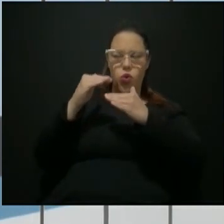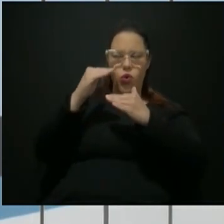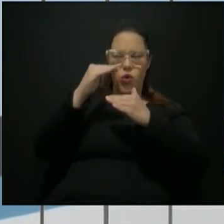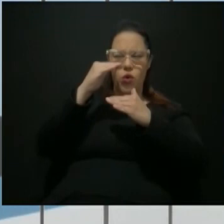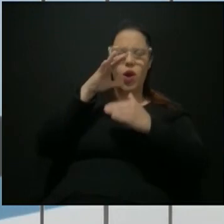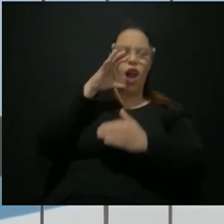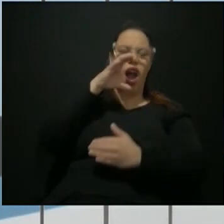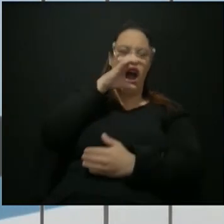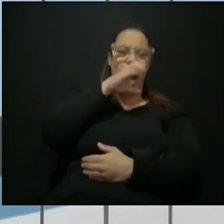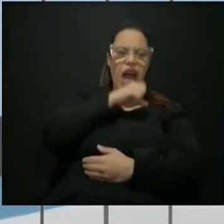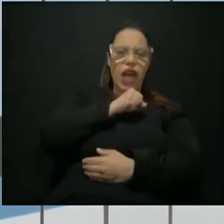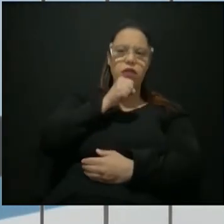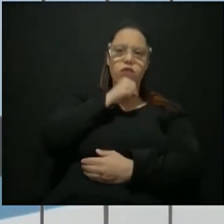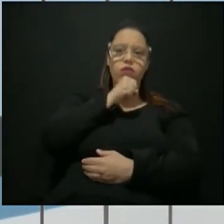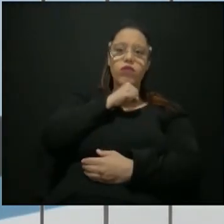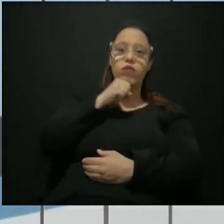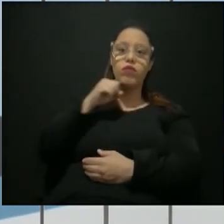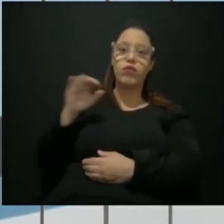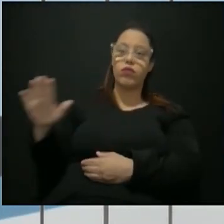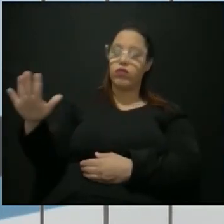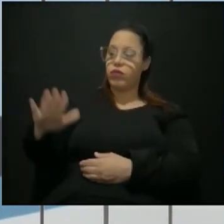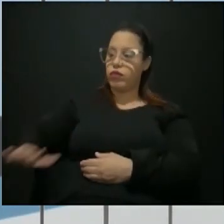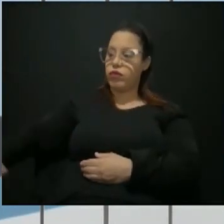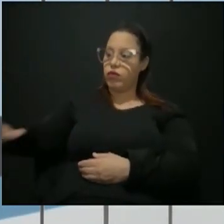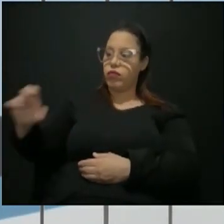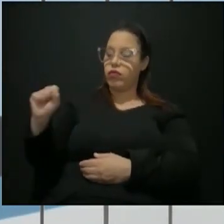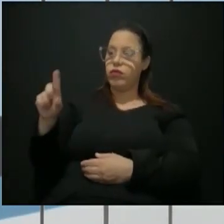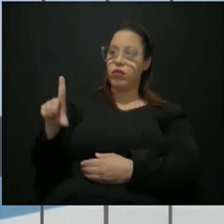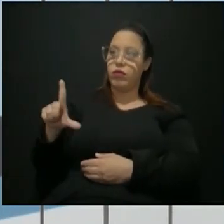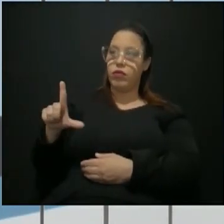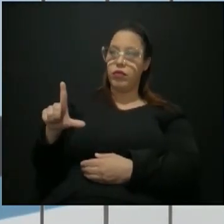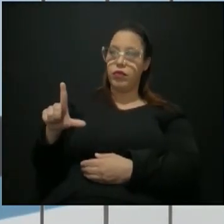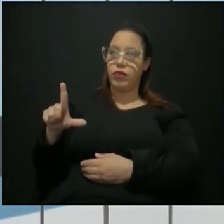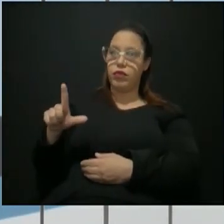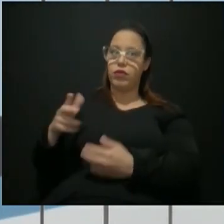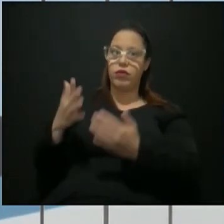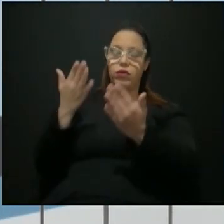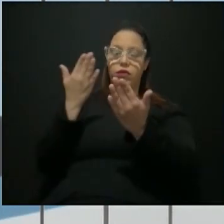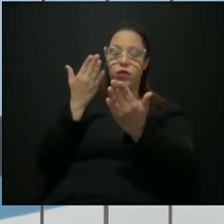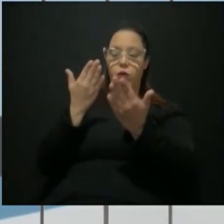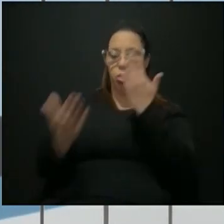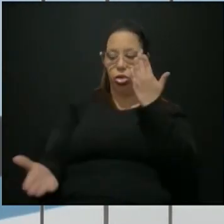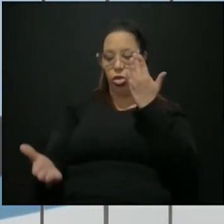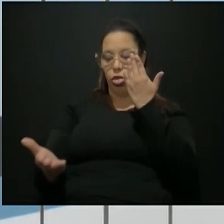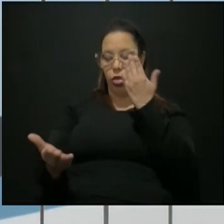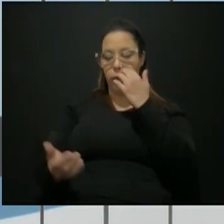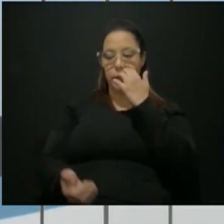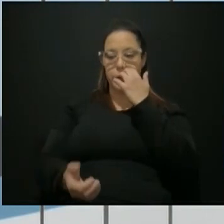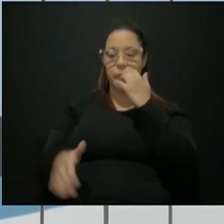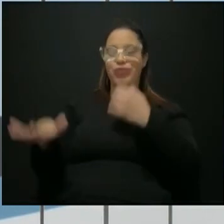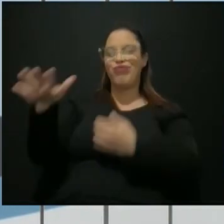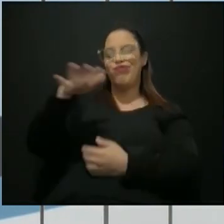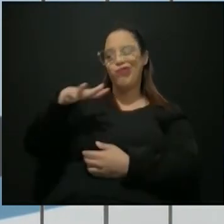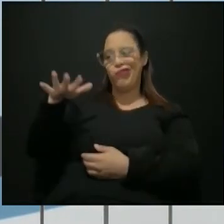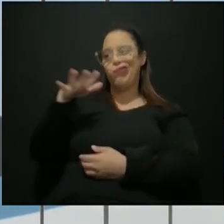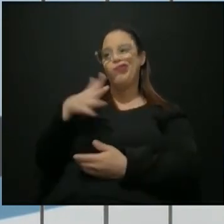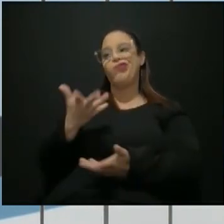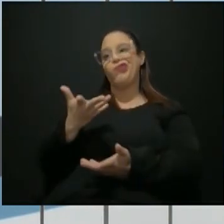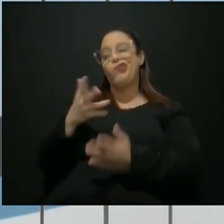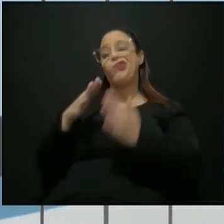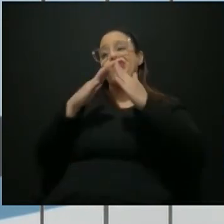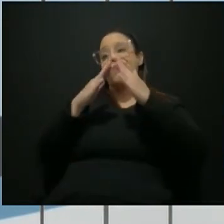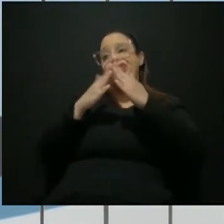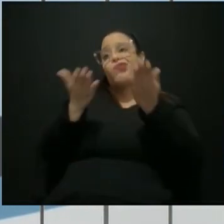que a população da região sul. Então existe uma desigualdade significativa dependendo da sua região de domicílio, dependendo